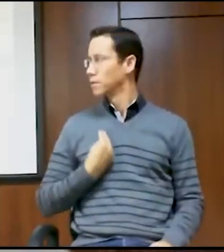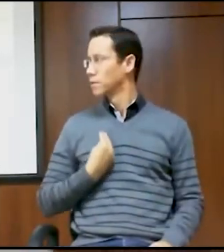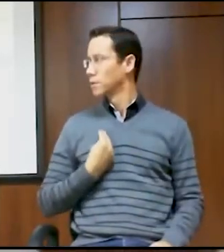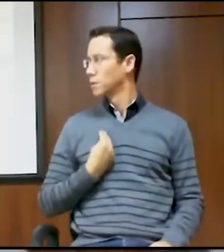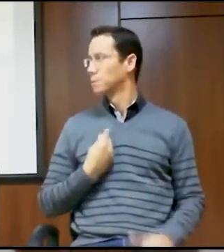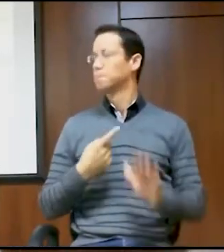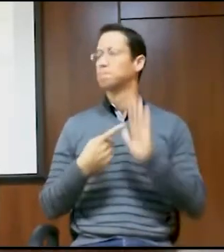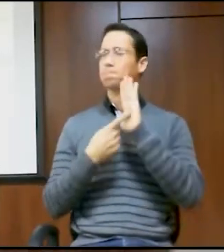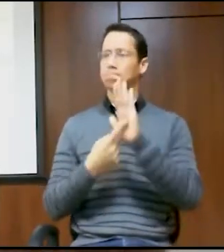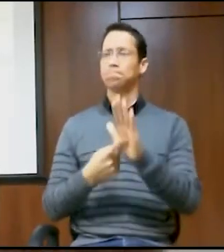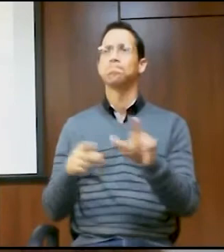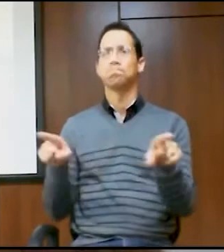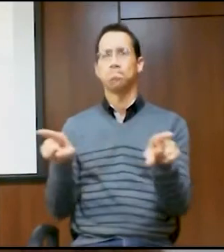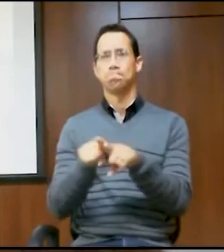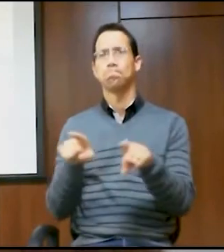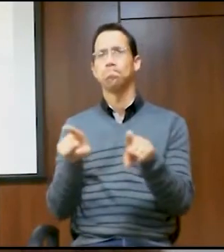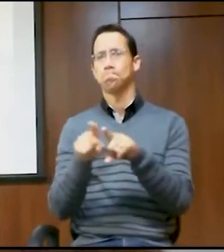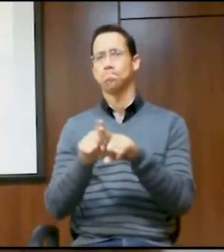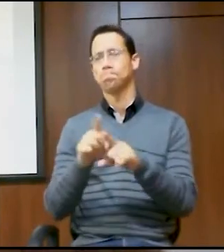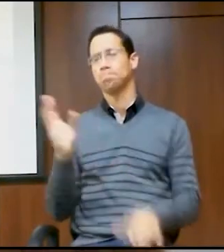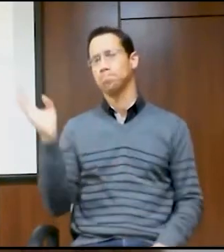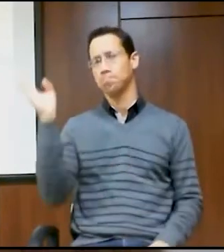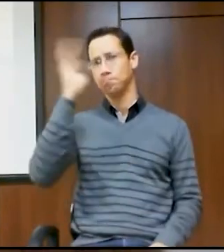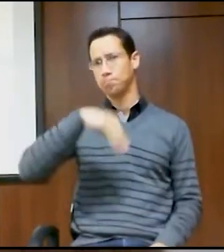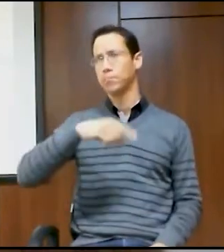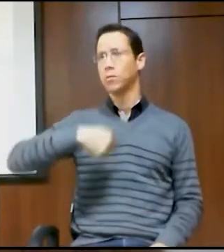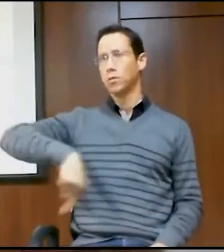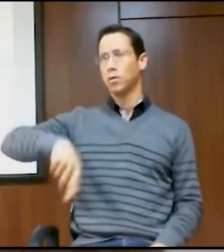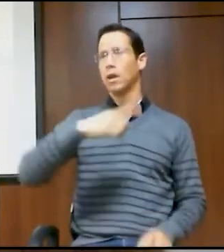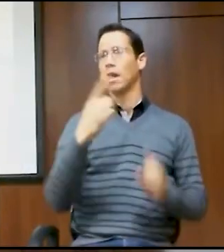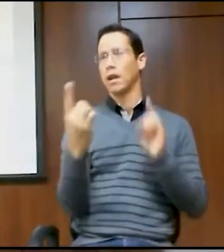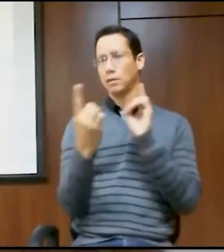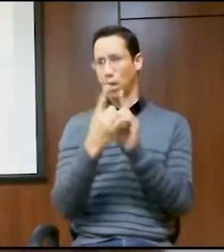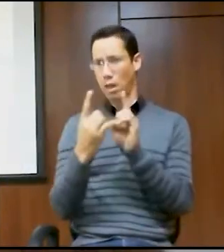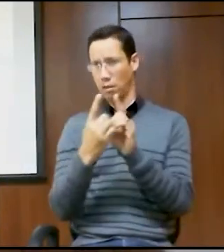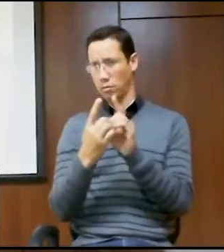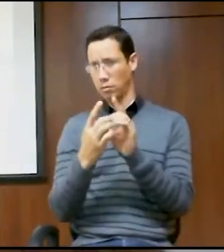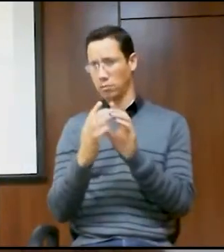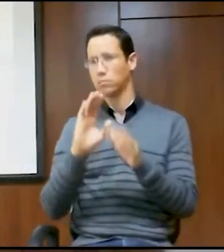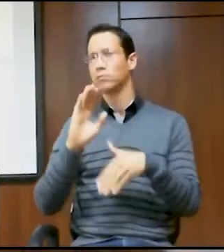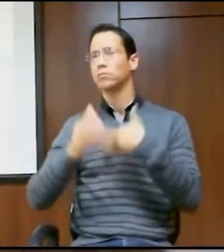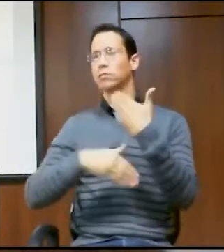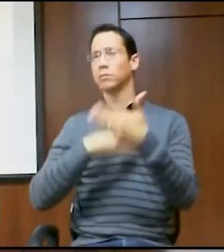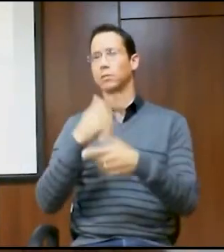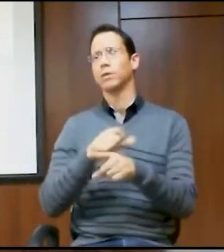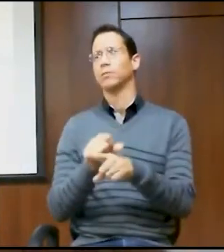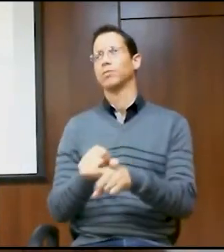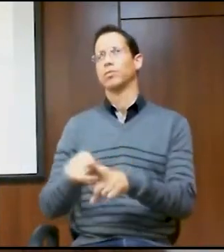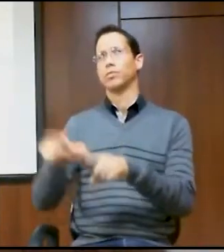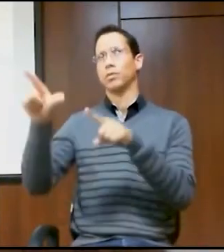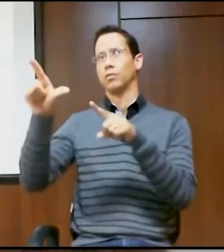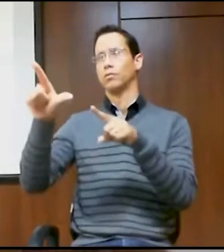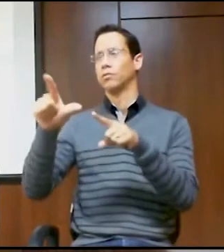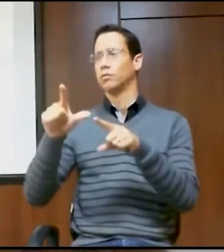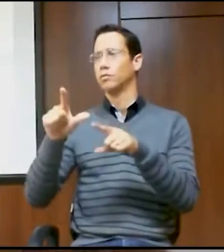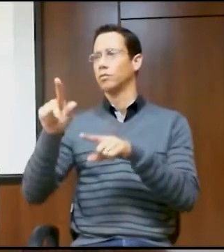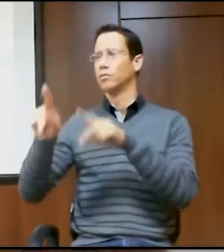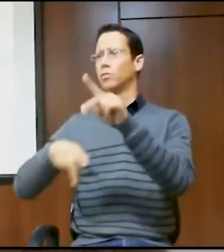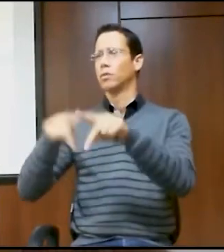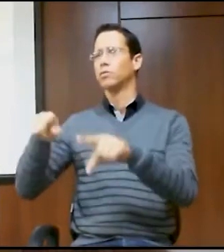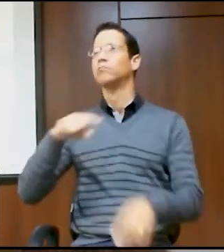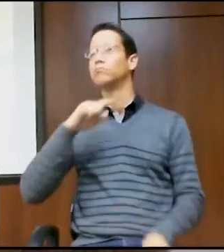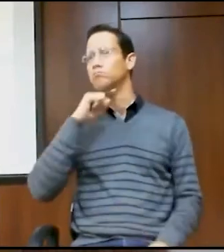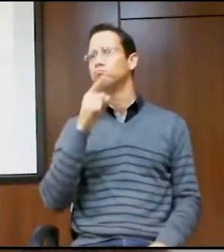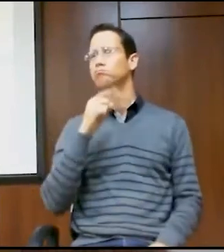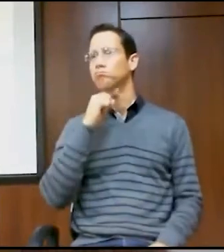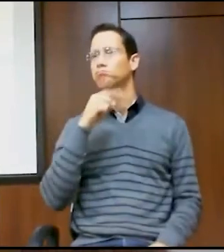também é extremamente perverso. A gente atende, mas ao mesmo tempo a gente expulsa essa população à medida que ela não tem